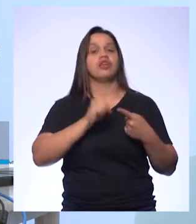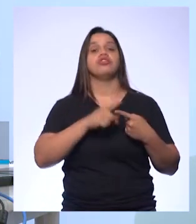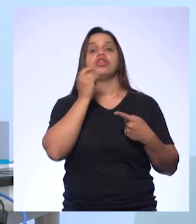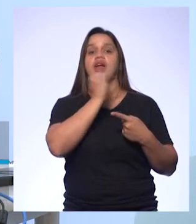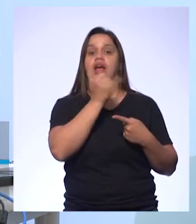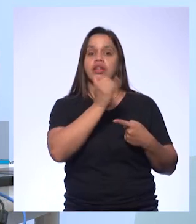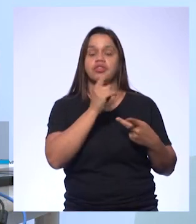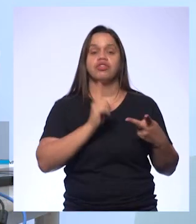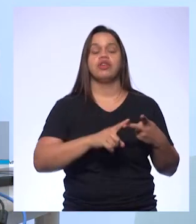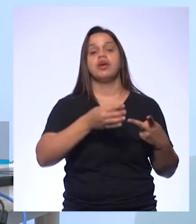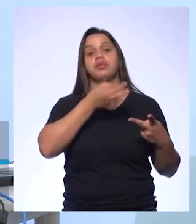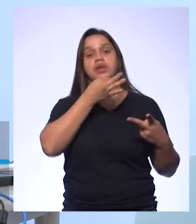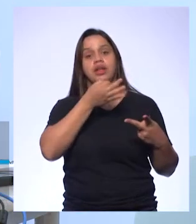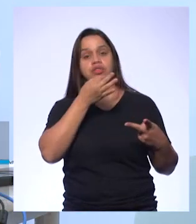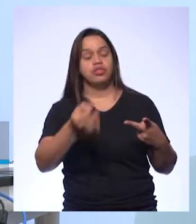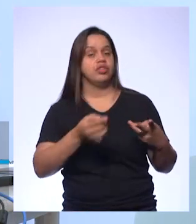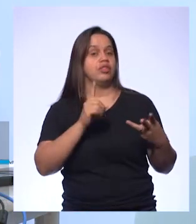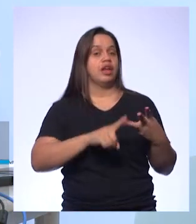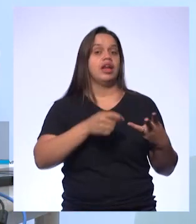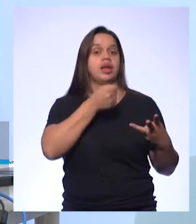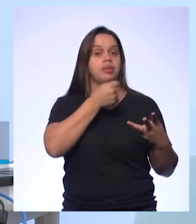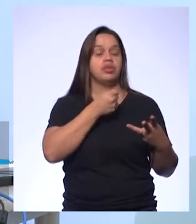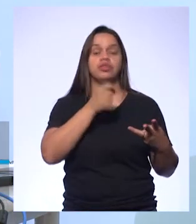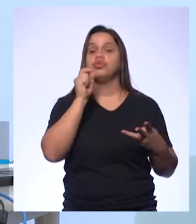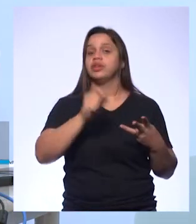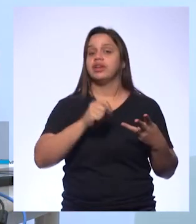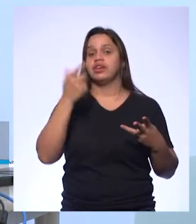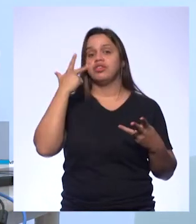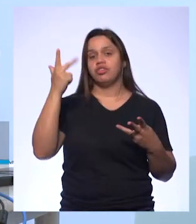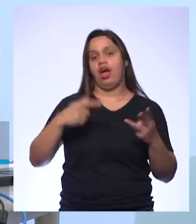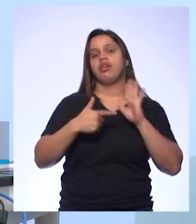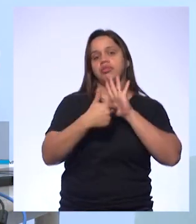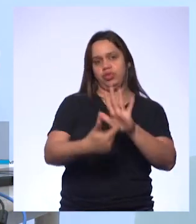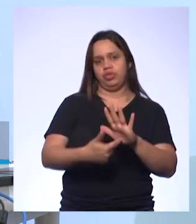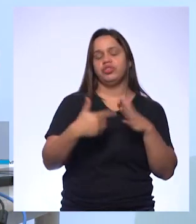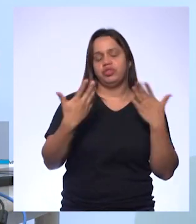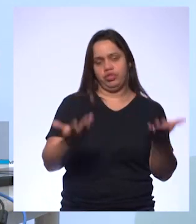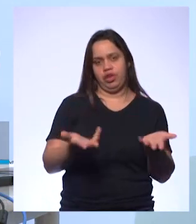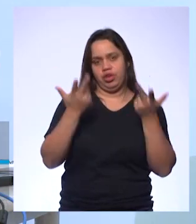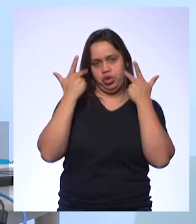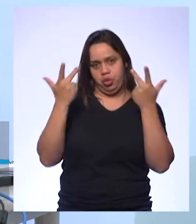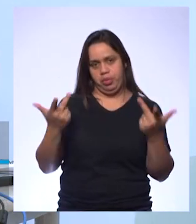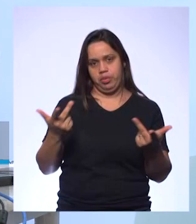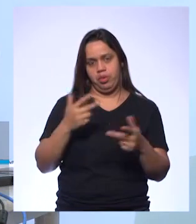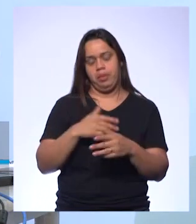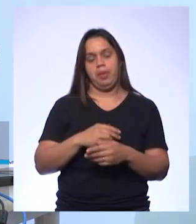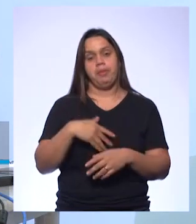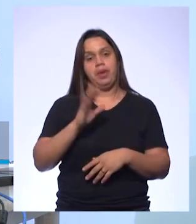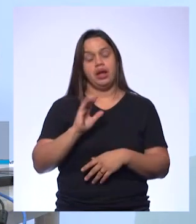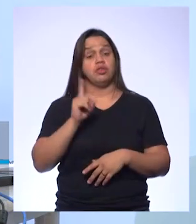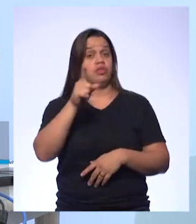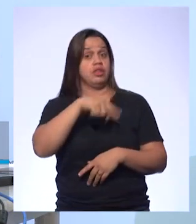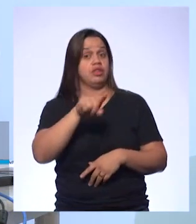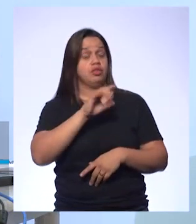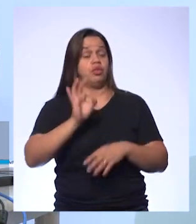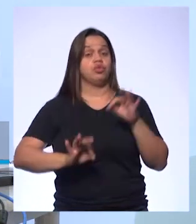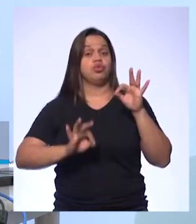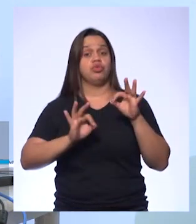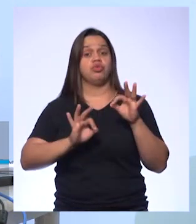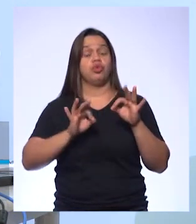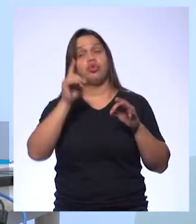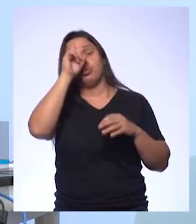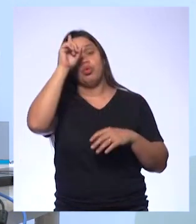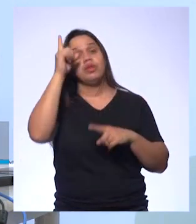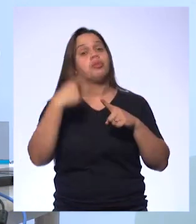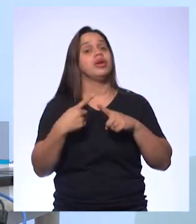reportagem opinativa e reportagem, normalmente, como ela é expositiva, né? Então, vocês ficaram na dúvida justamente porque está informando, está